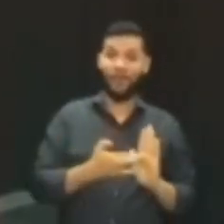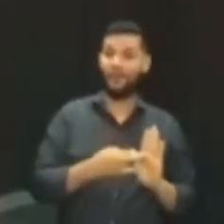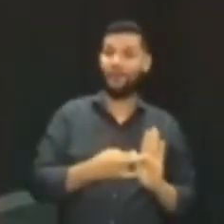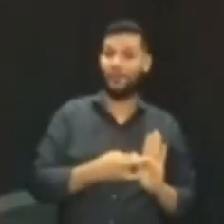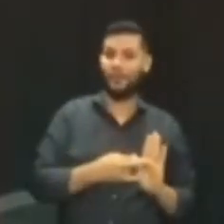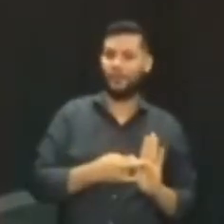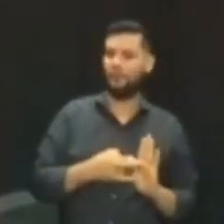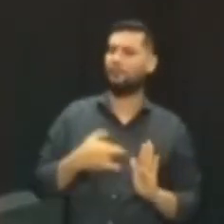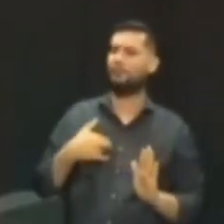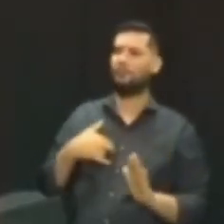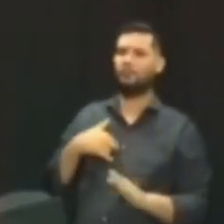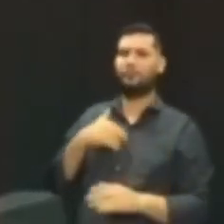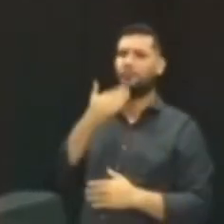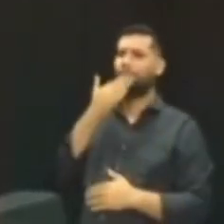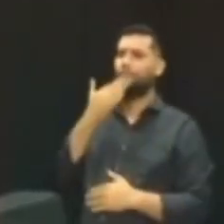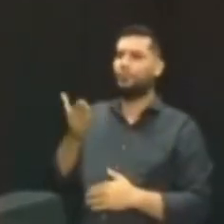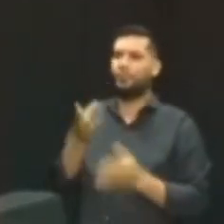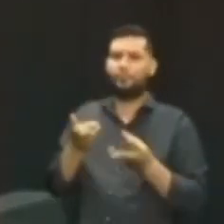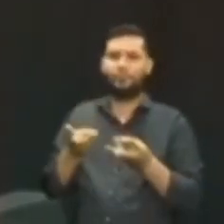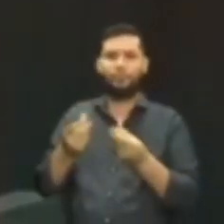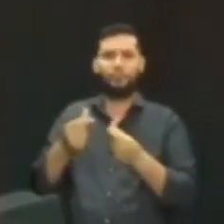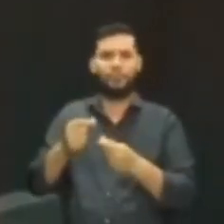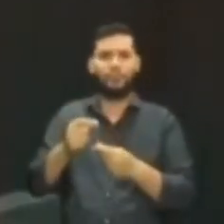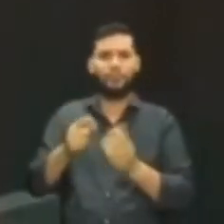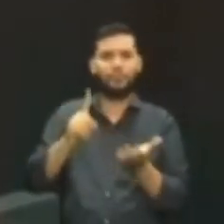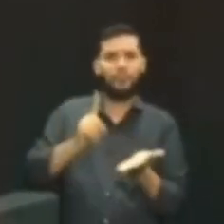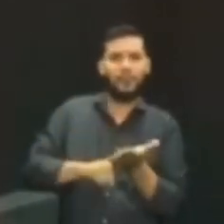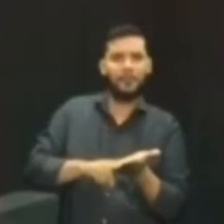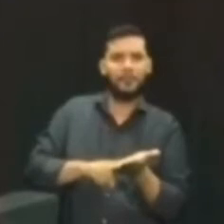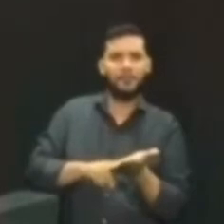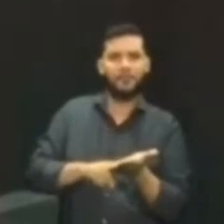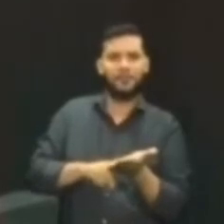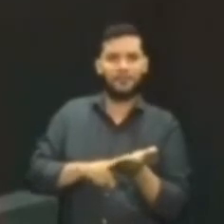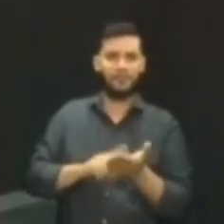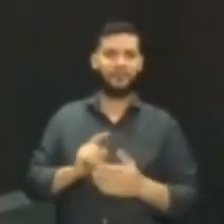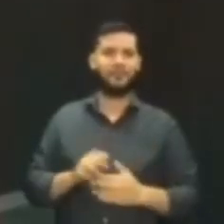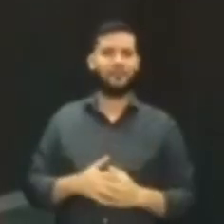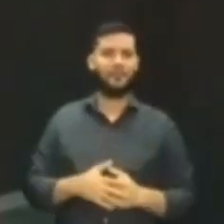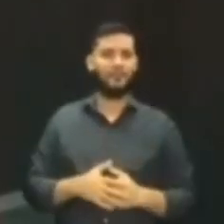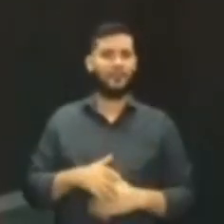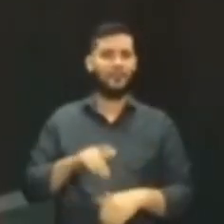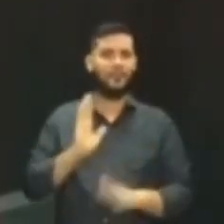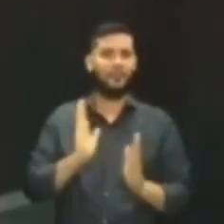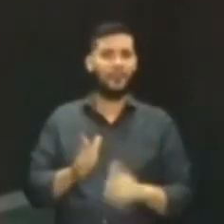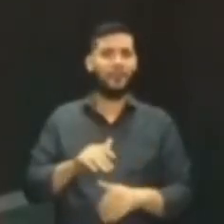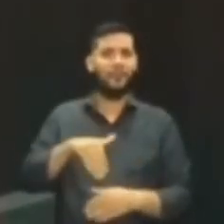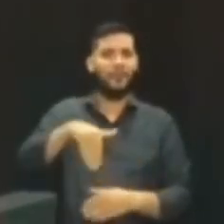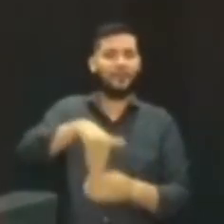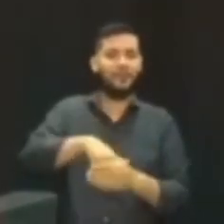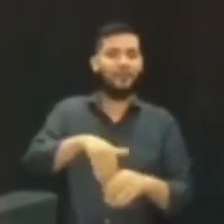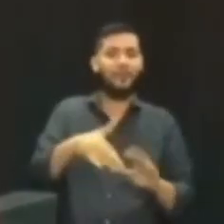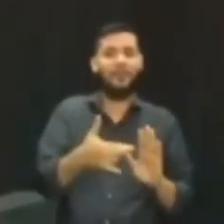Foi pedir verificação de quórum já na votação. Estude o